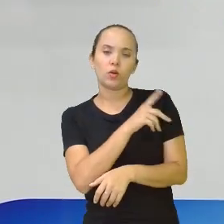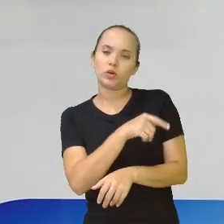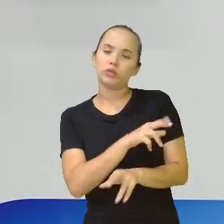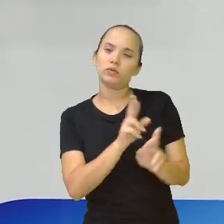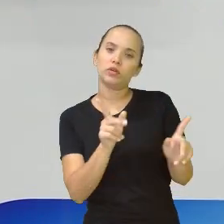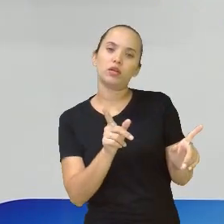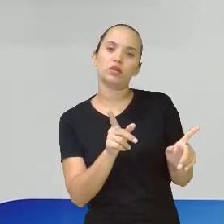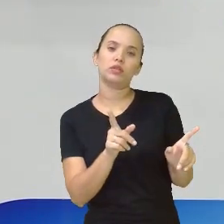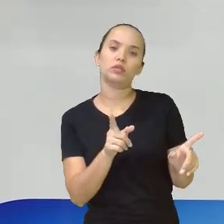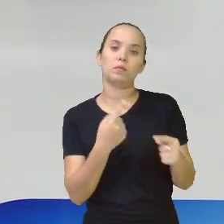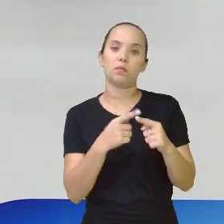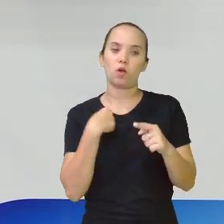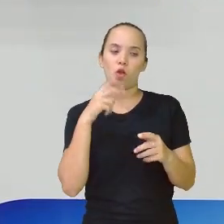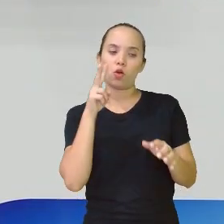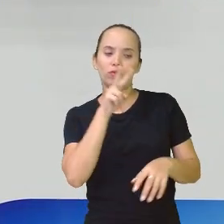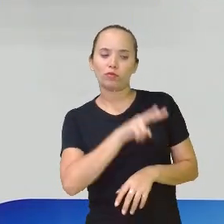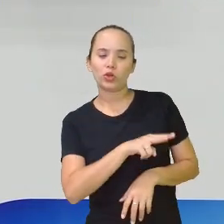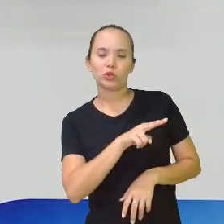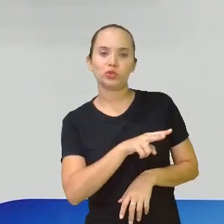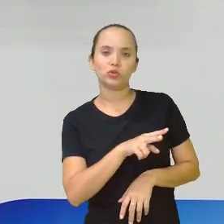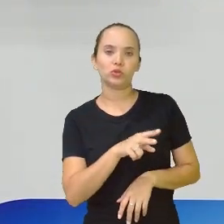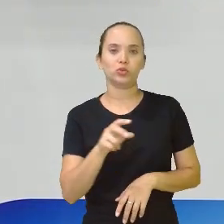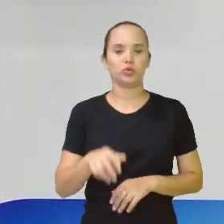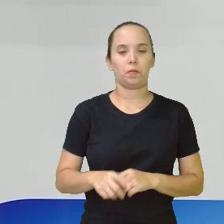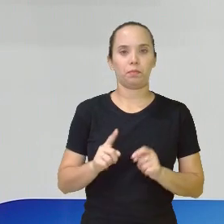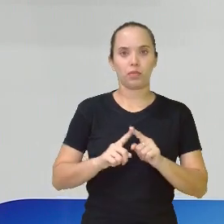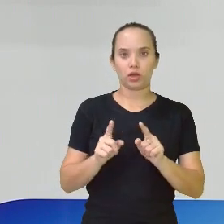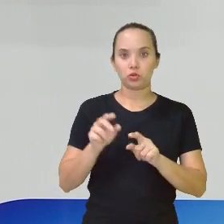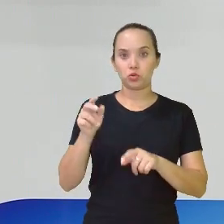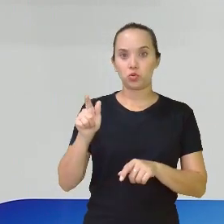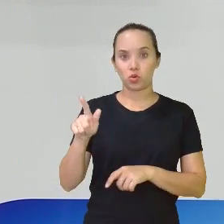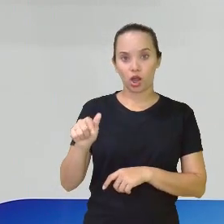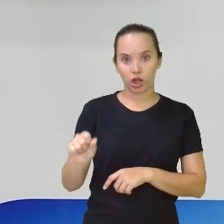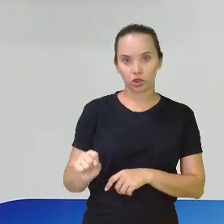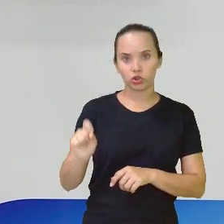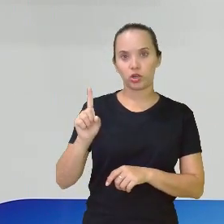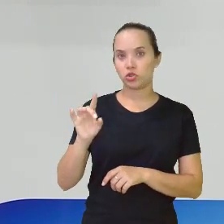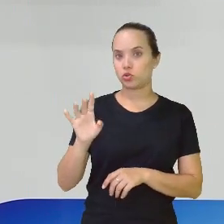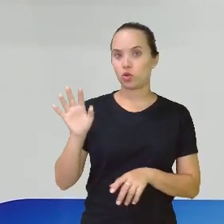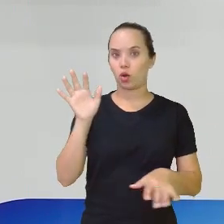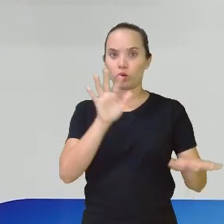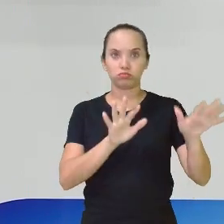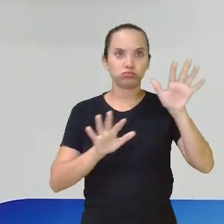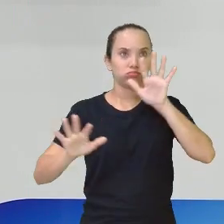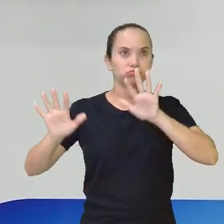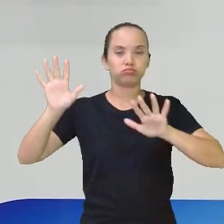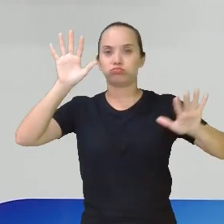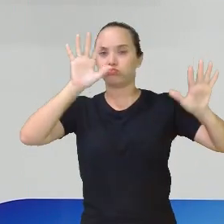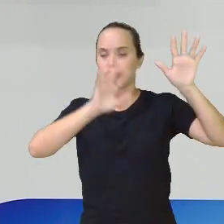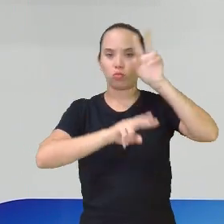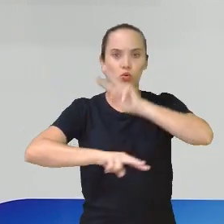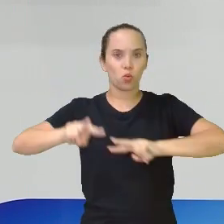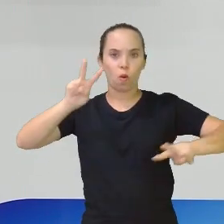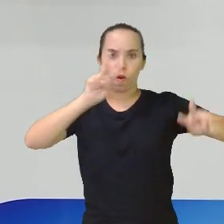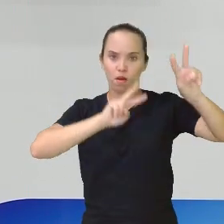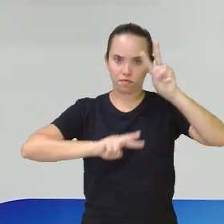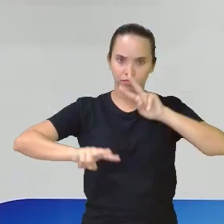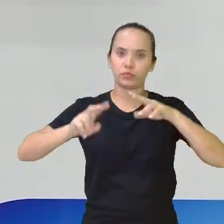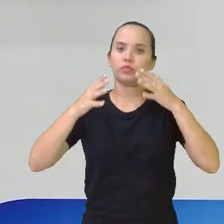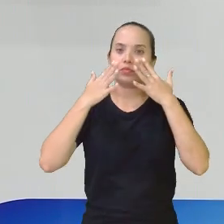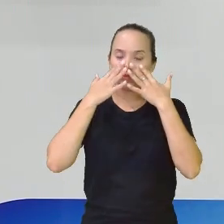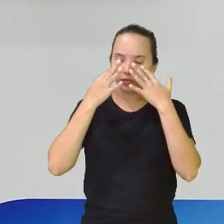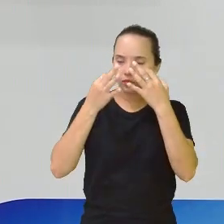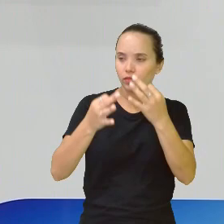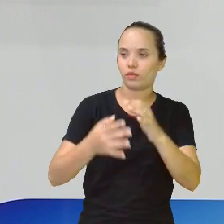papel. O gás ele está no ar. Então, muito cuidado. A gente precisa estar sempre antenado com isso